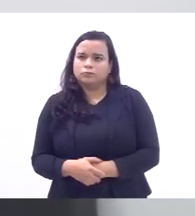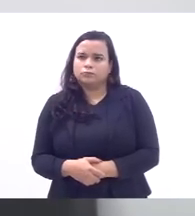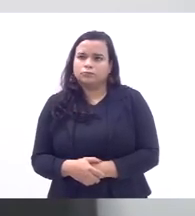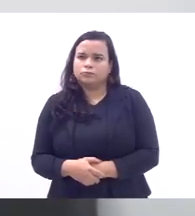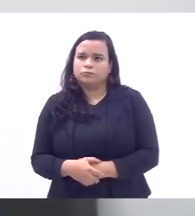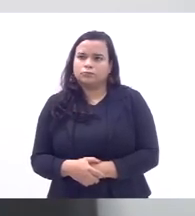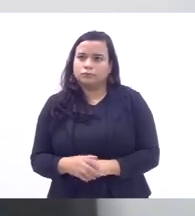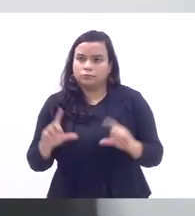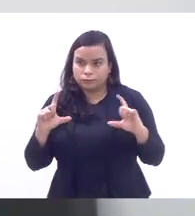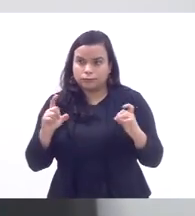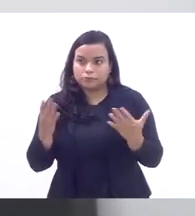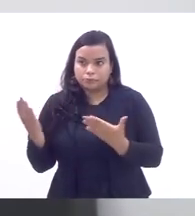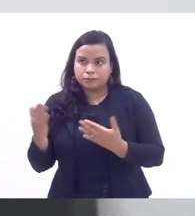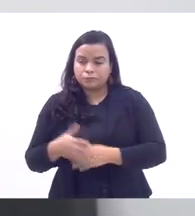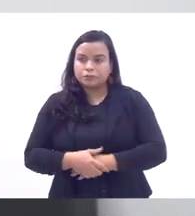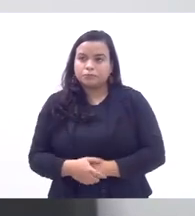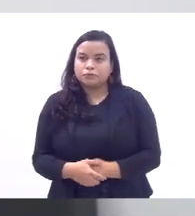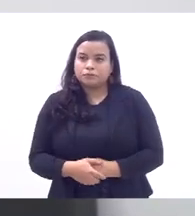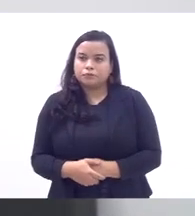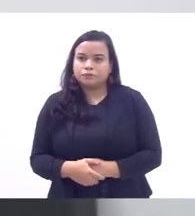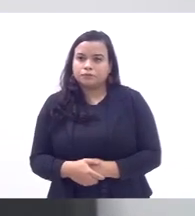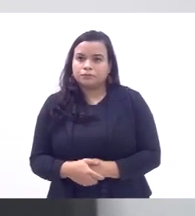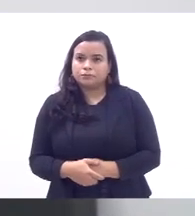Vamos à foto?